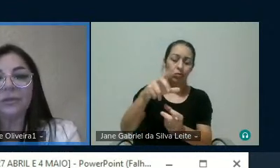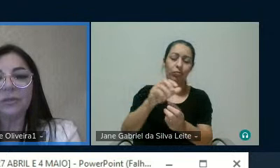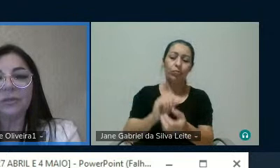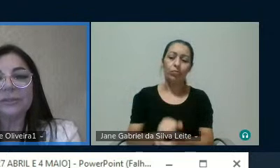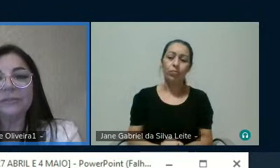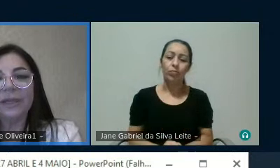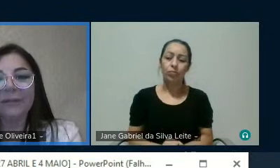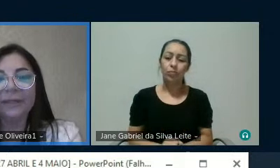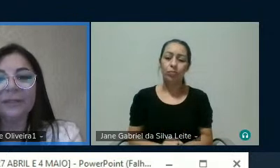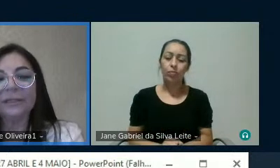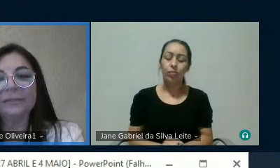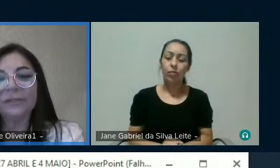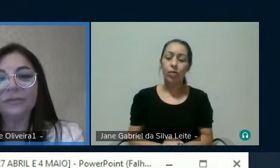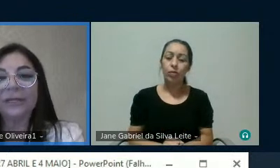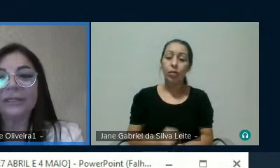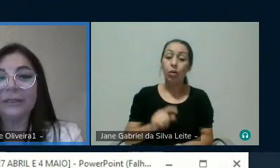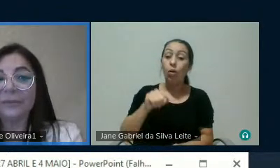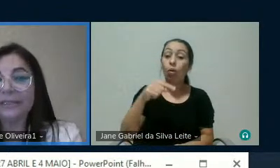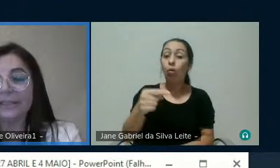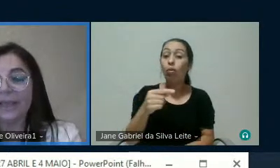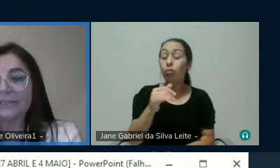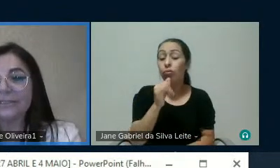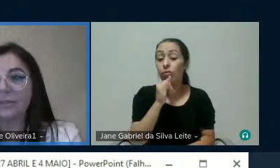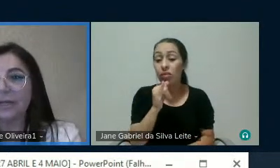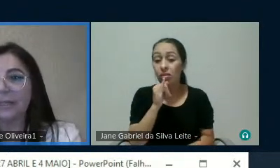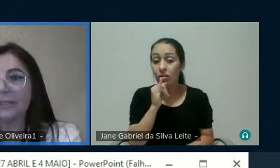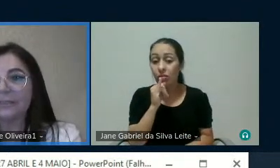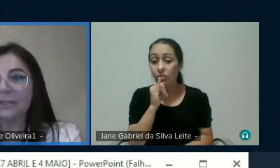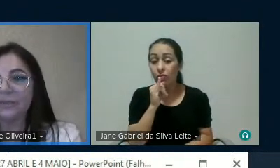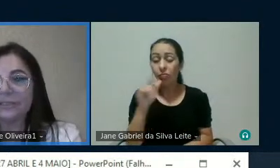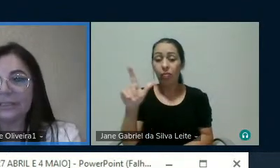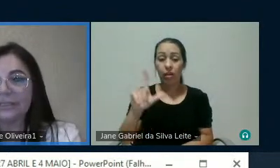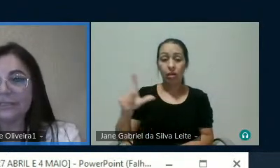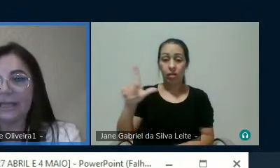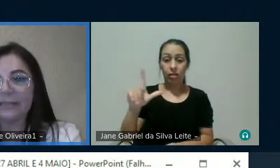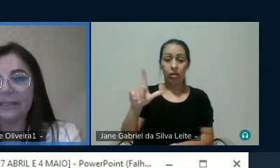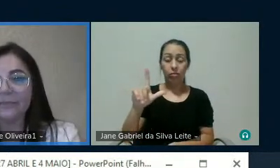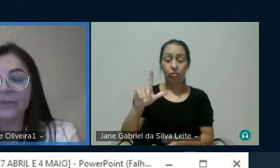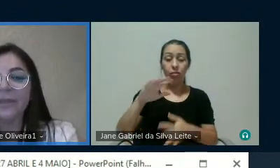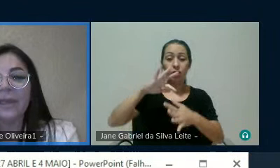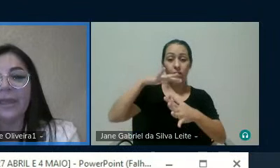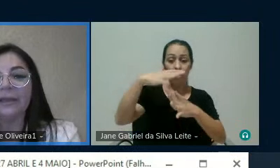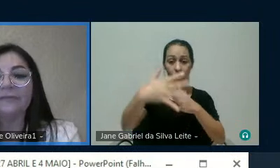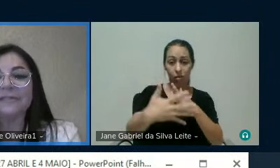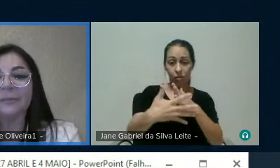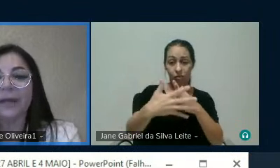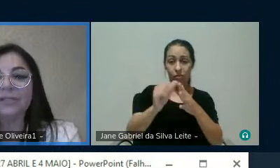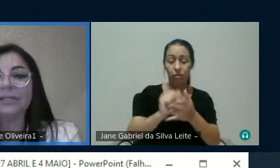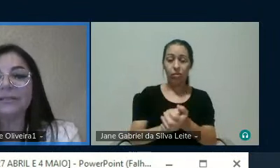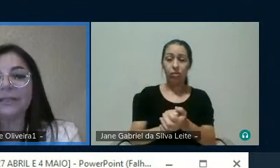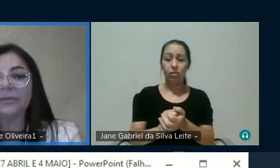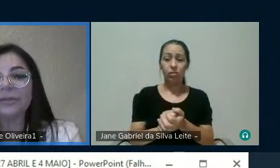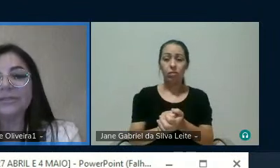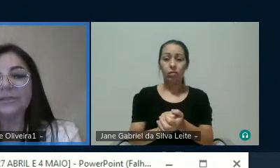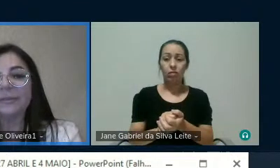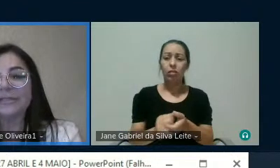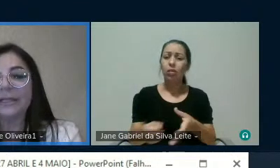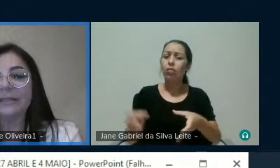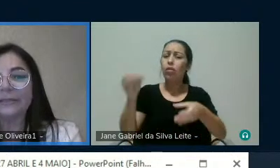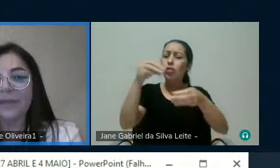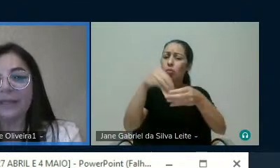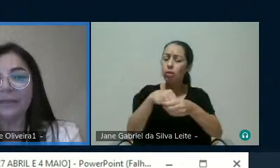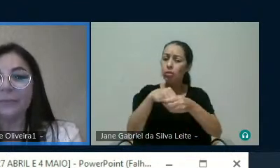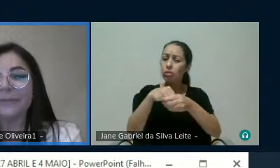Outra coisa que ela colocou também, né? A literatura em libras, que essa é só a literatura sinalizada, né? Ela faz parte da literatura